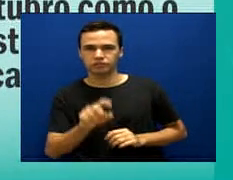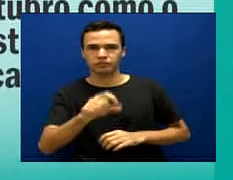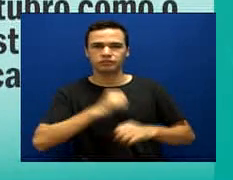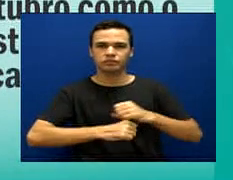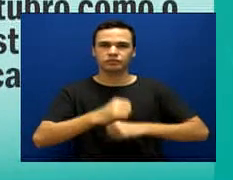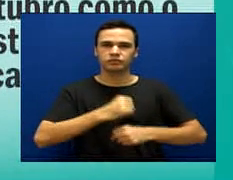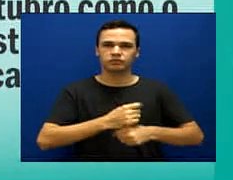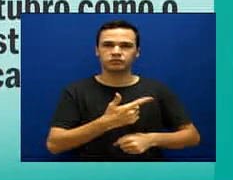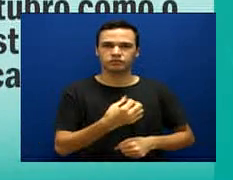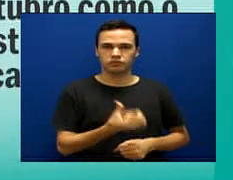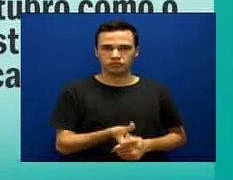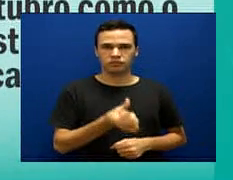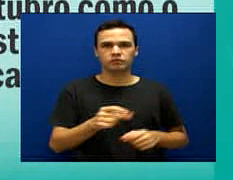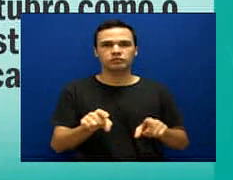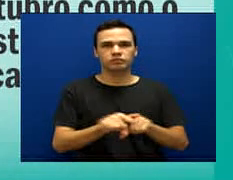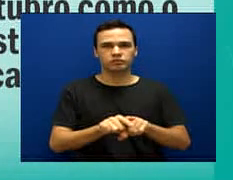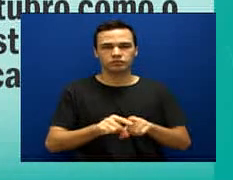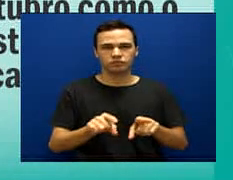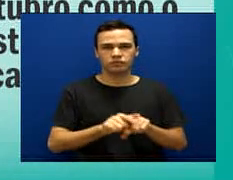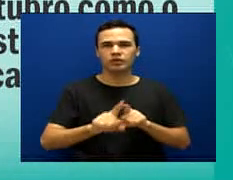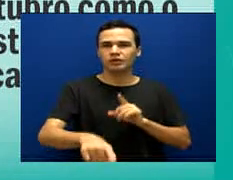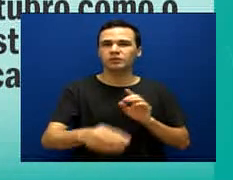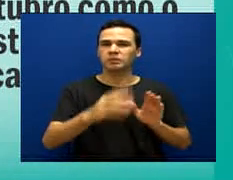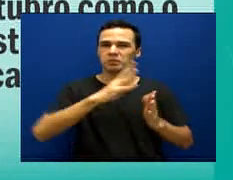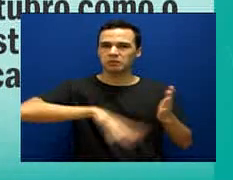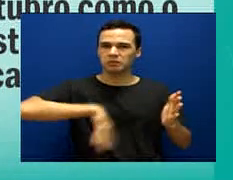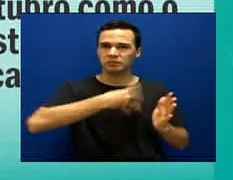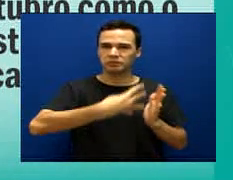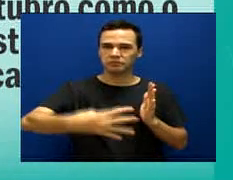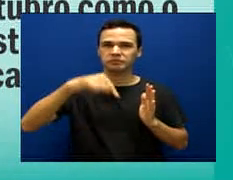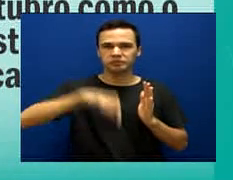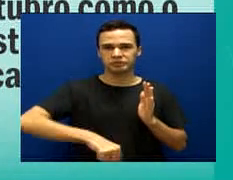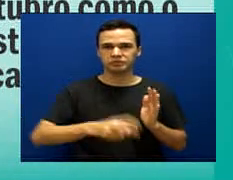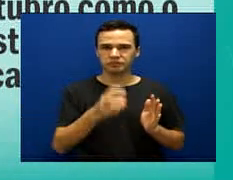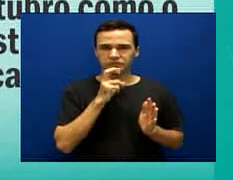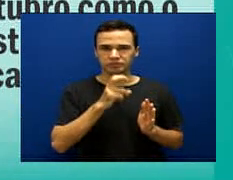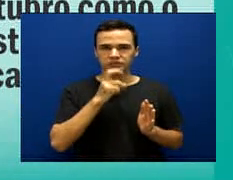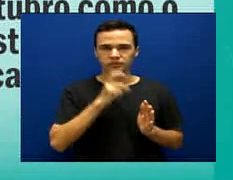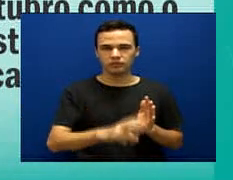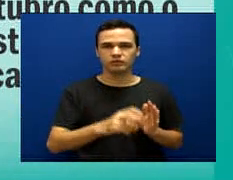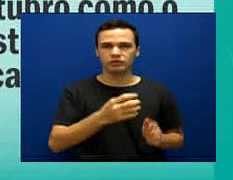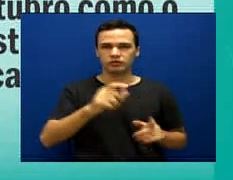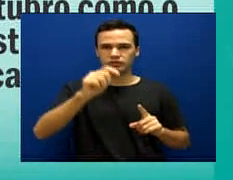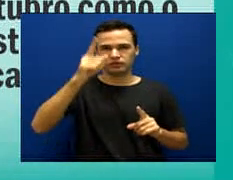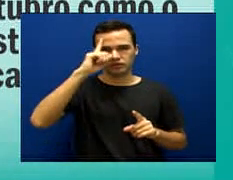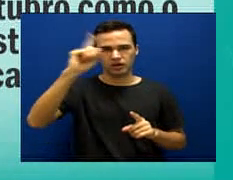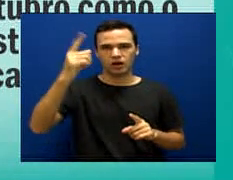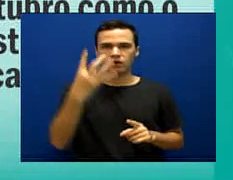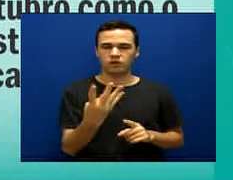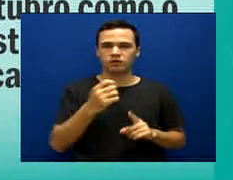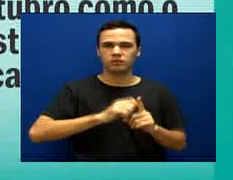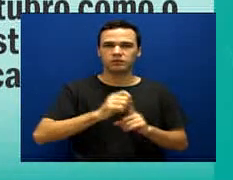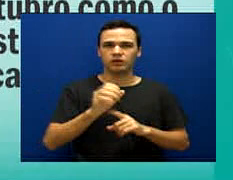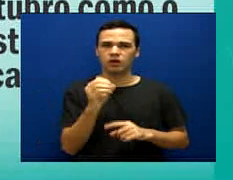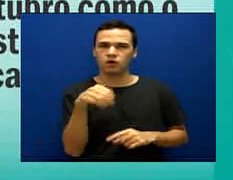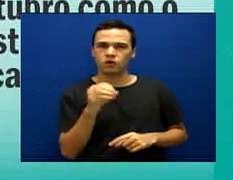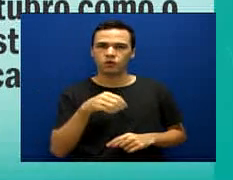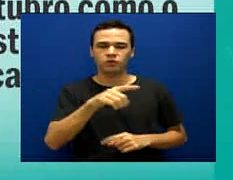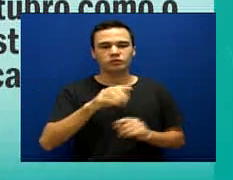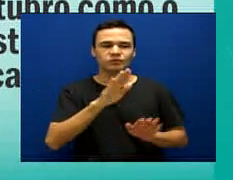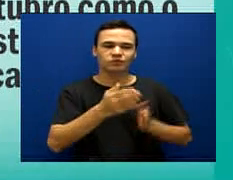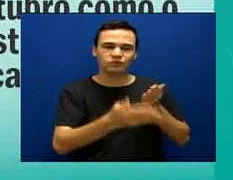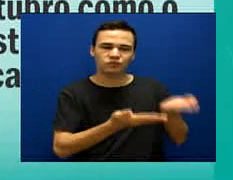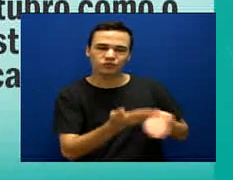11.365, de 2016, que inclui no calendário oficial do município o 4 de outubro como Dia da Proteção e